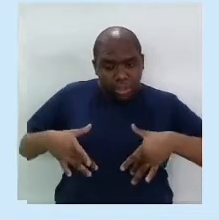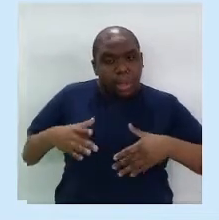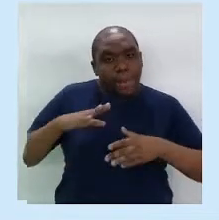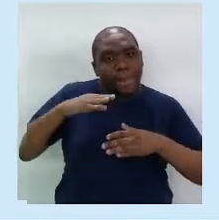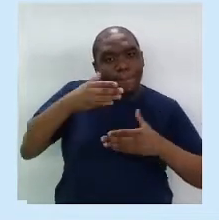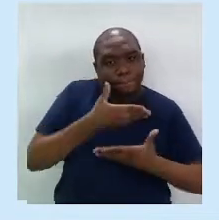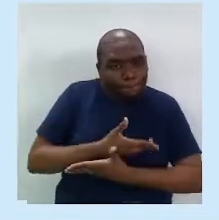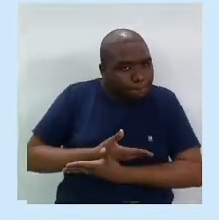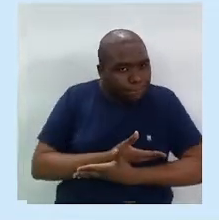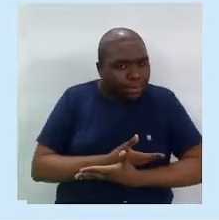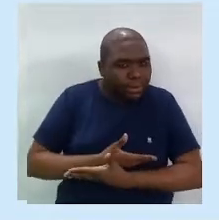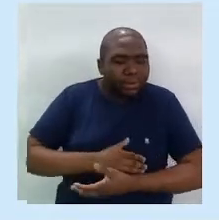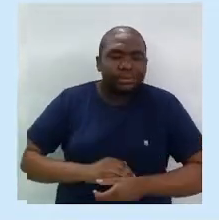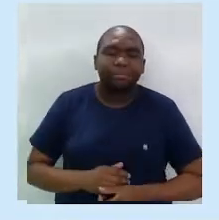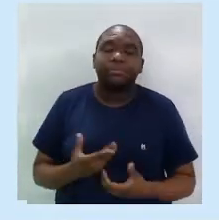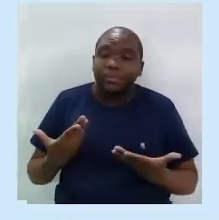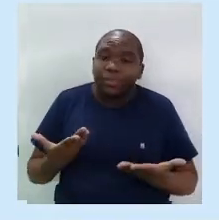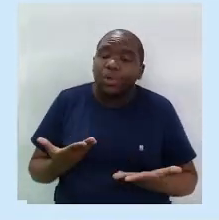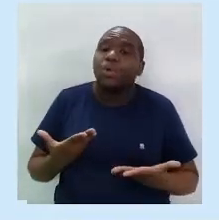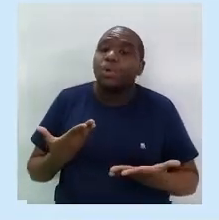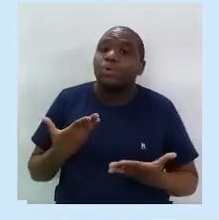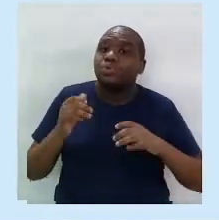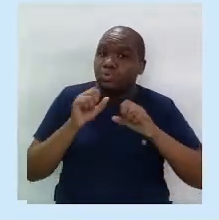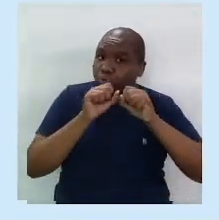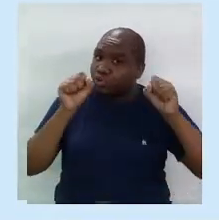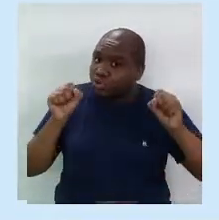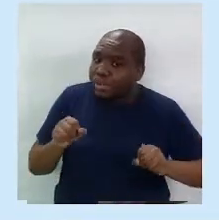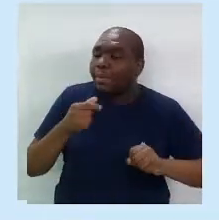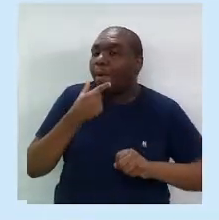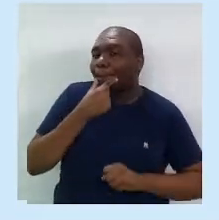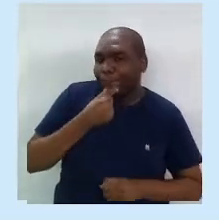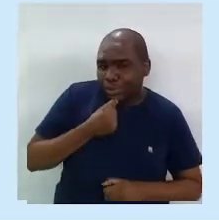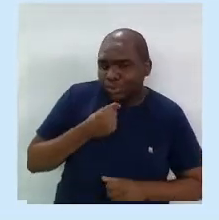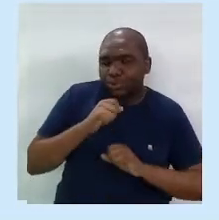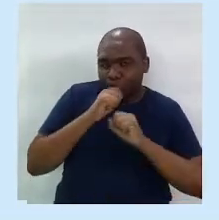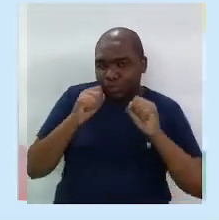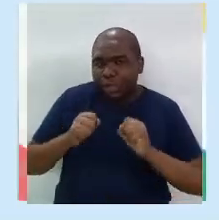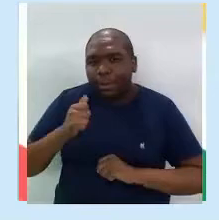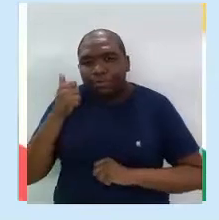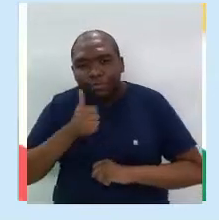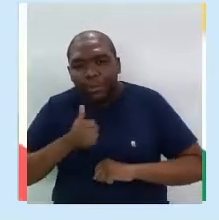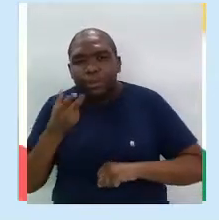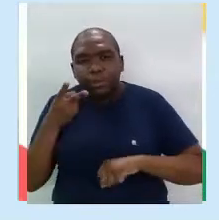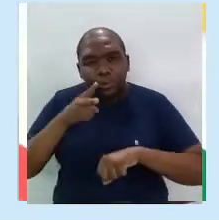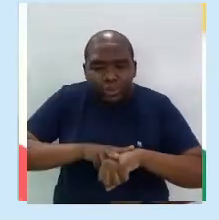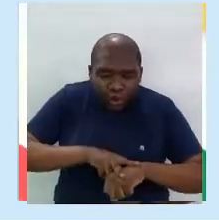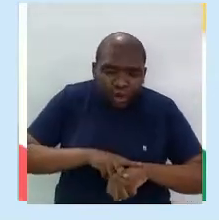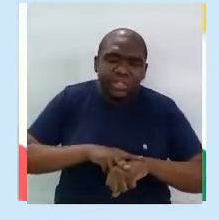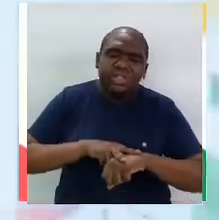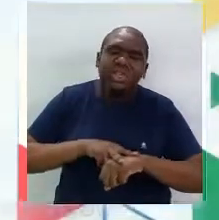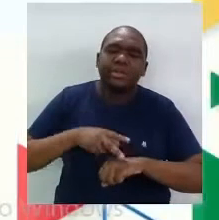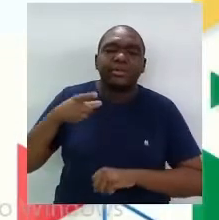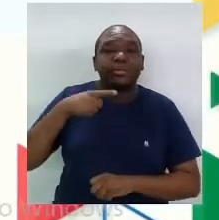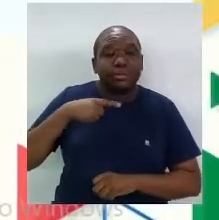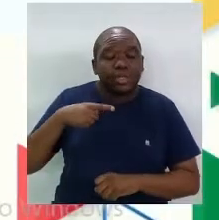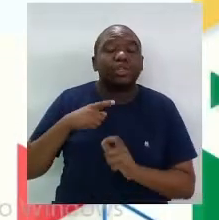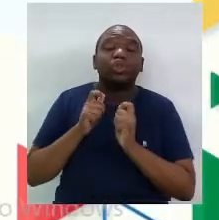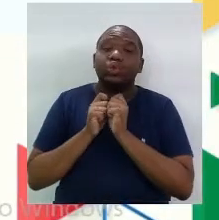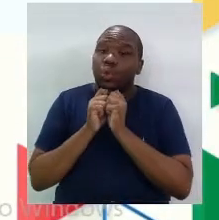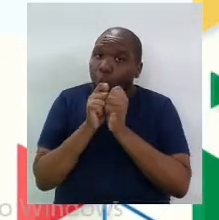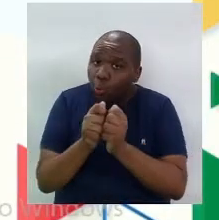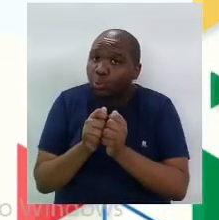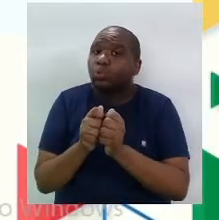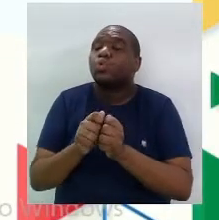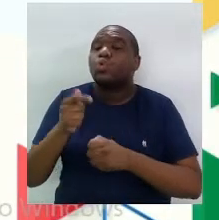é no útero. Então, quando se fala ali dos sistemas reprodutores masculinos e femininos, eles